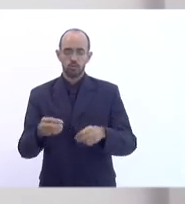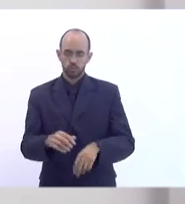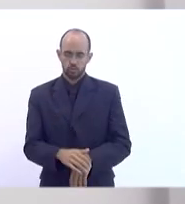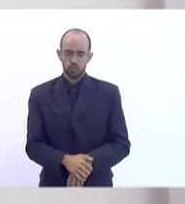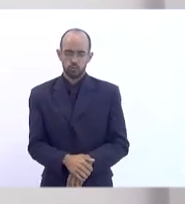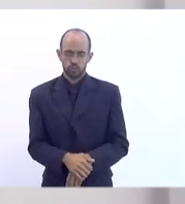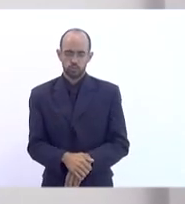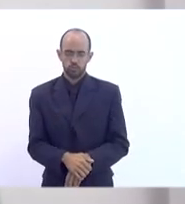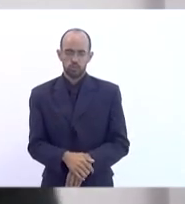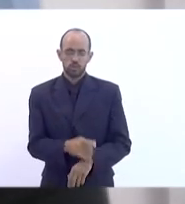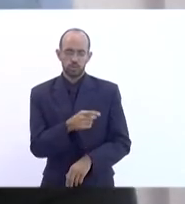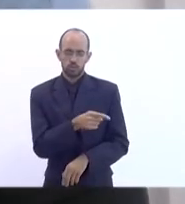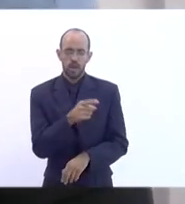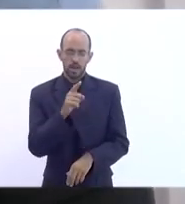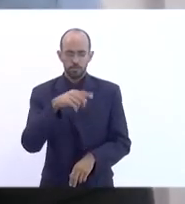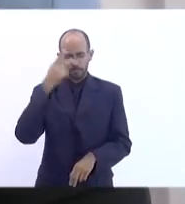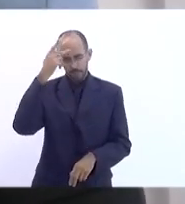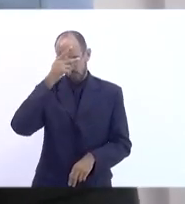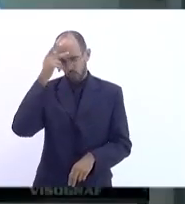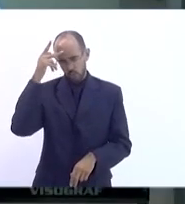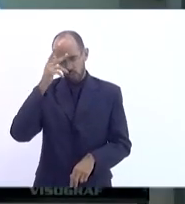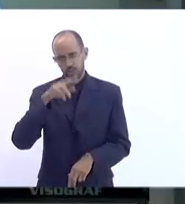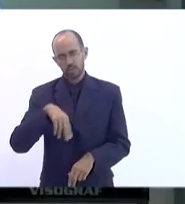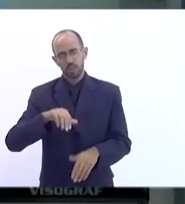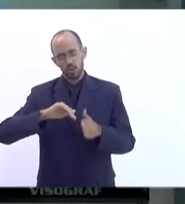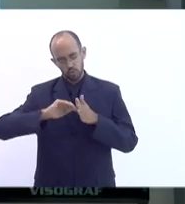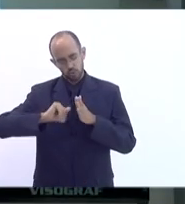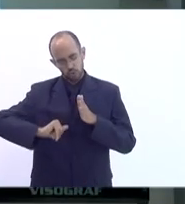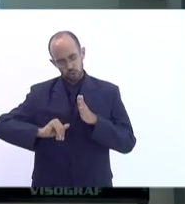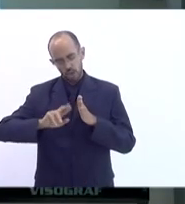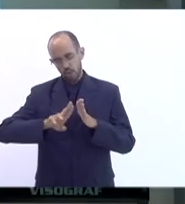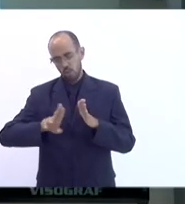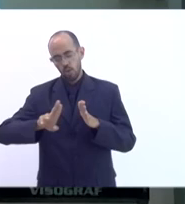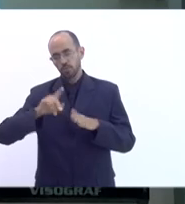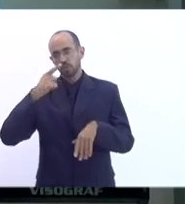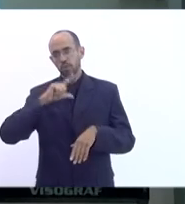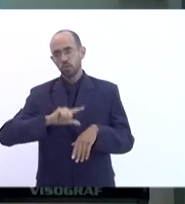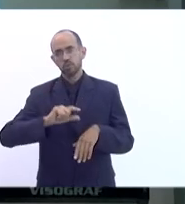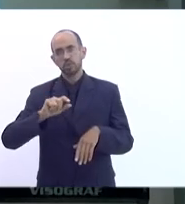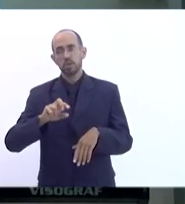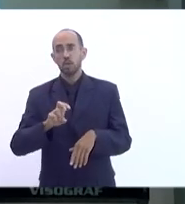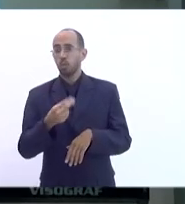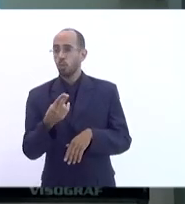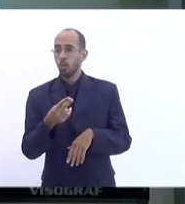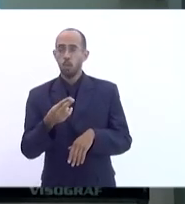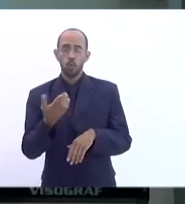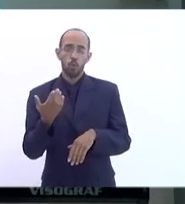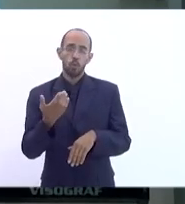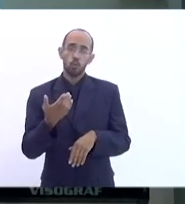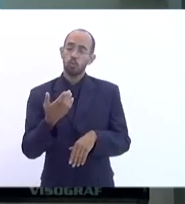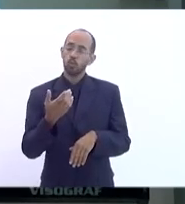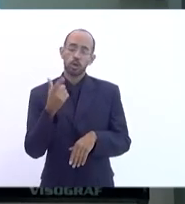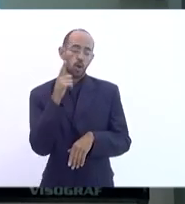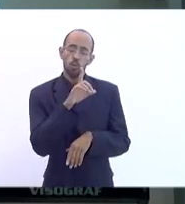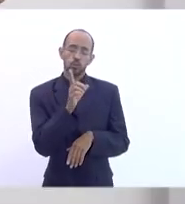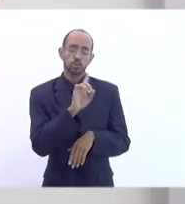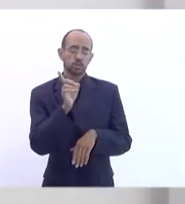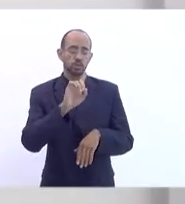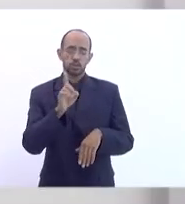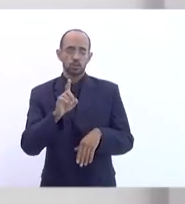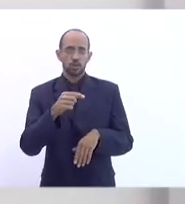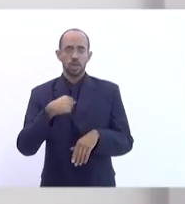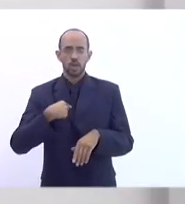aqui são pessoas que eu tirei o nome que conseguiram ou não então eu entro na justiça